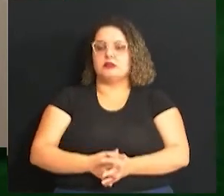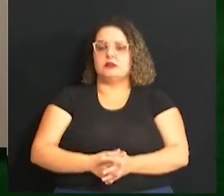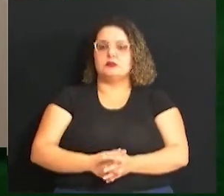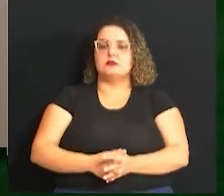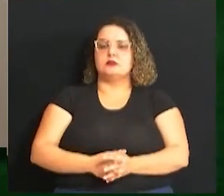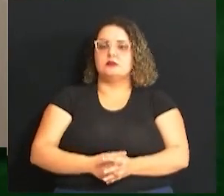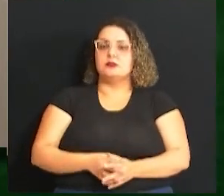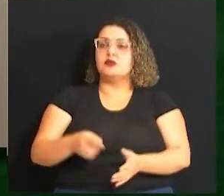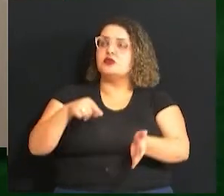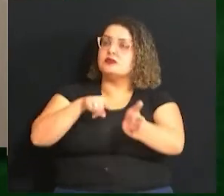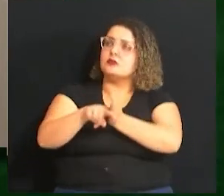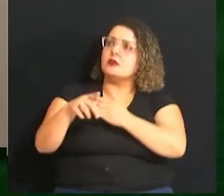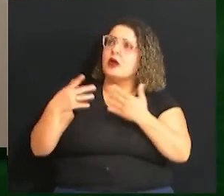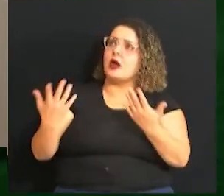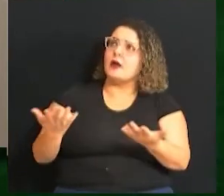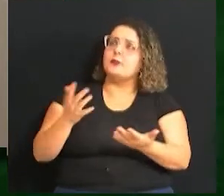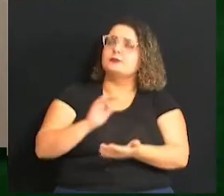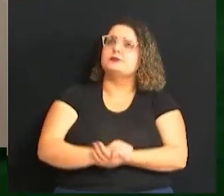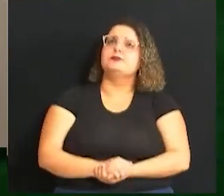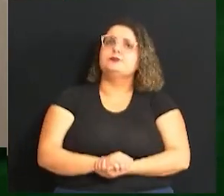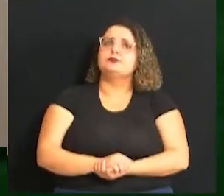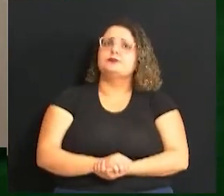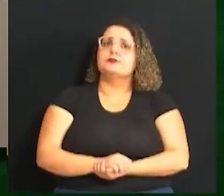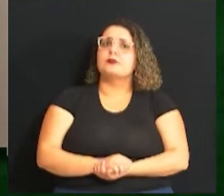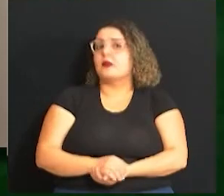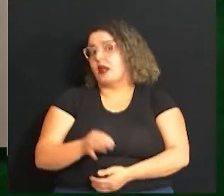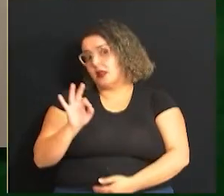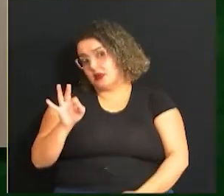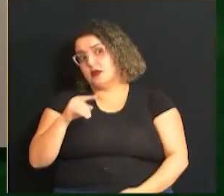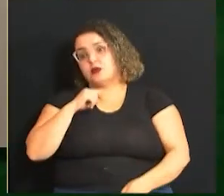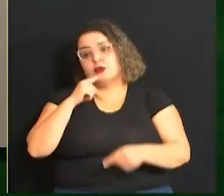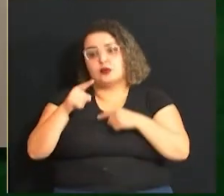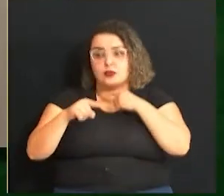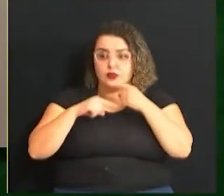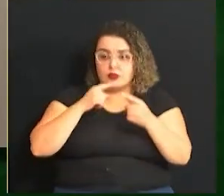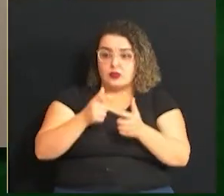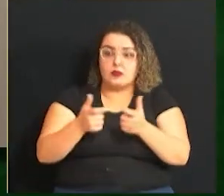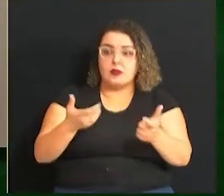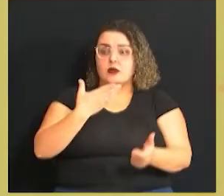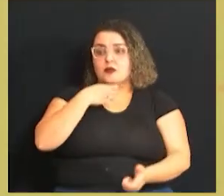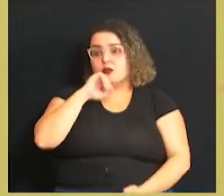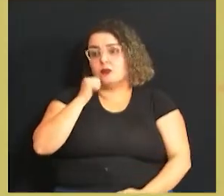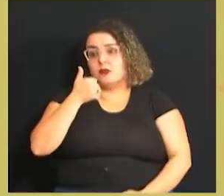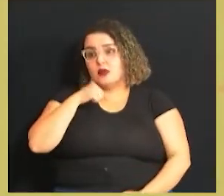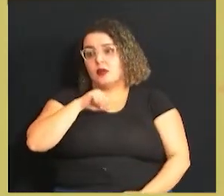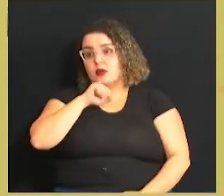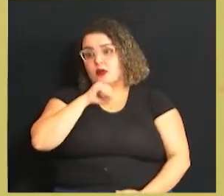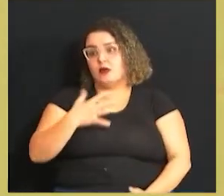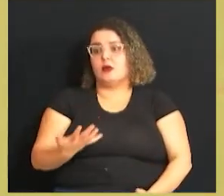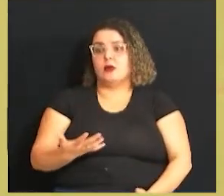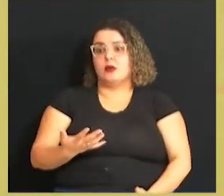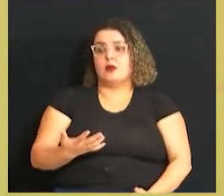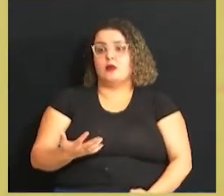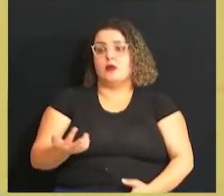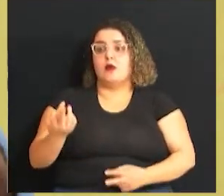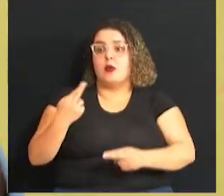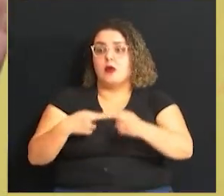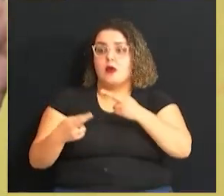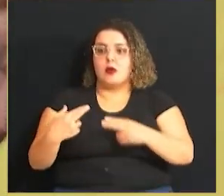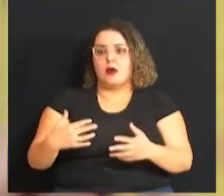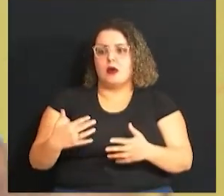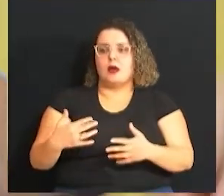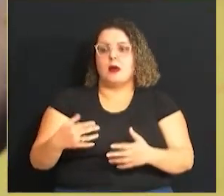coisas. Bacana. Deixa eu te fazer uma pergunta, que essa é certamente a dúvida de muitos pais, não é?